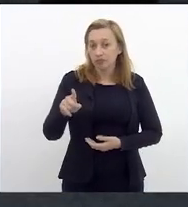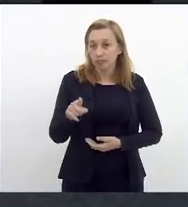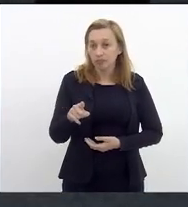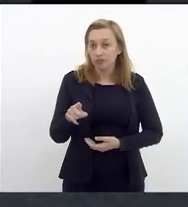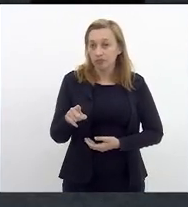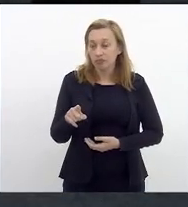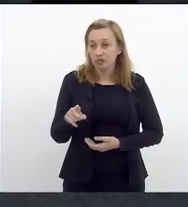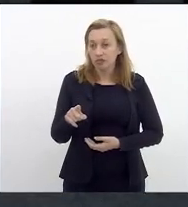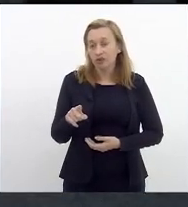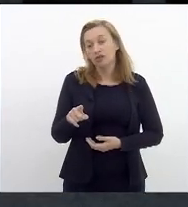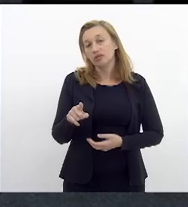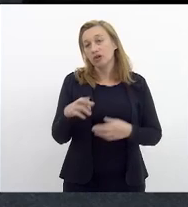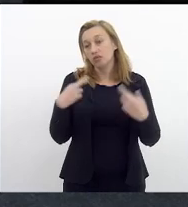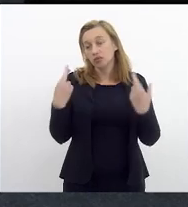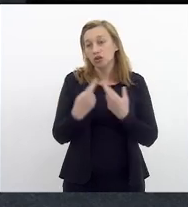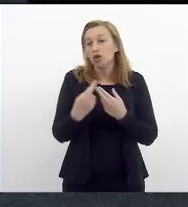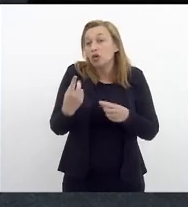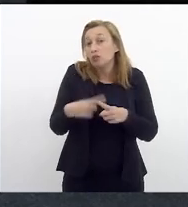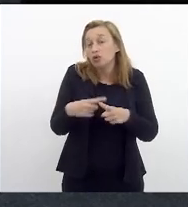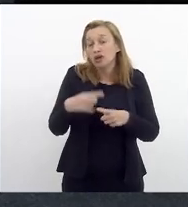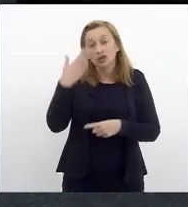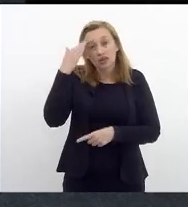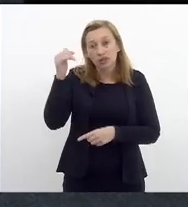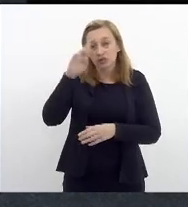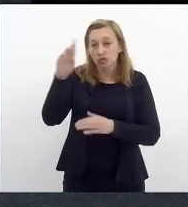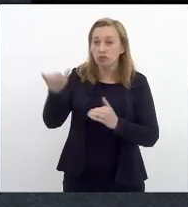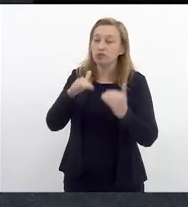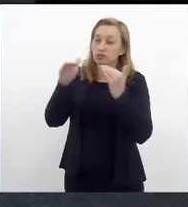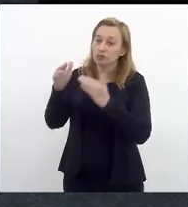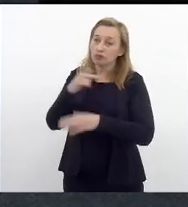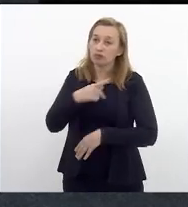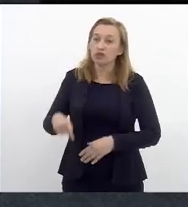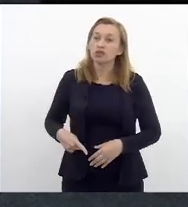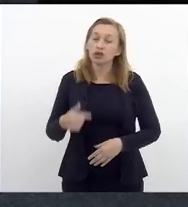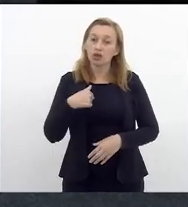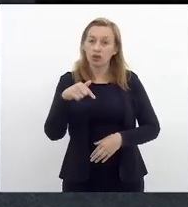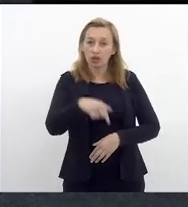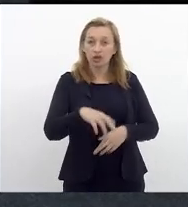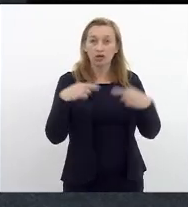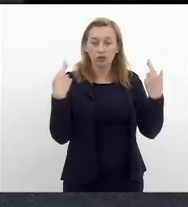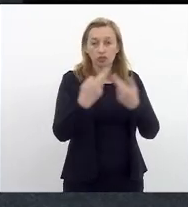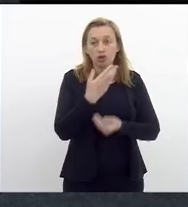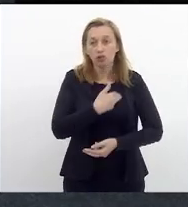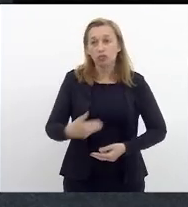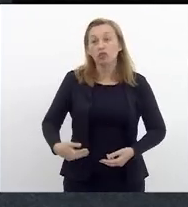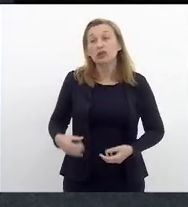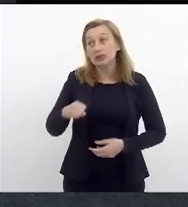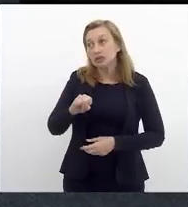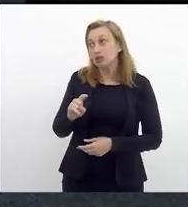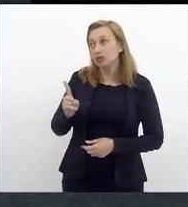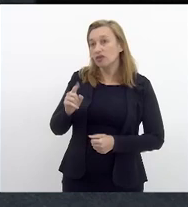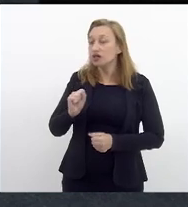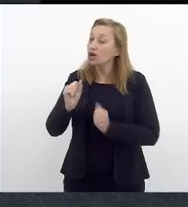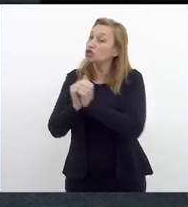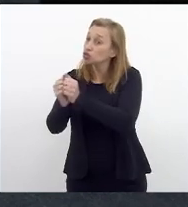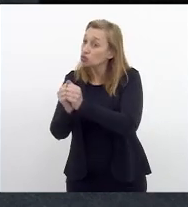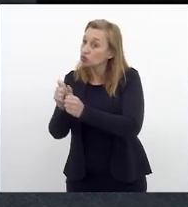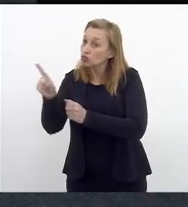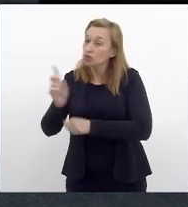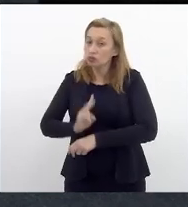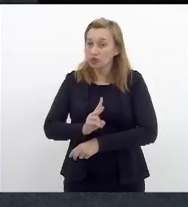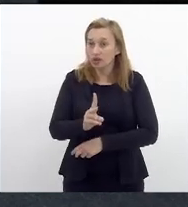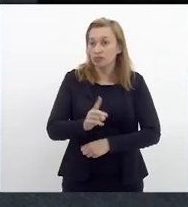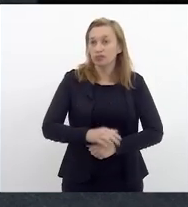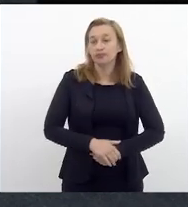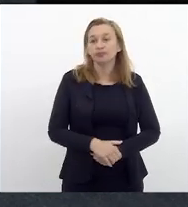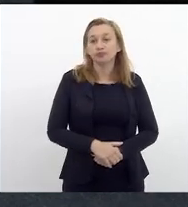da sabatina, porque, como sabe bem, Vossa Excelência presidia aqui a audiência pública, senão lá estaria, como sempre o